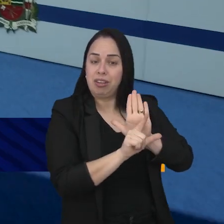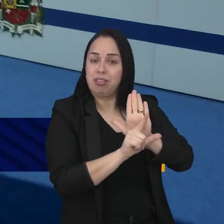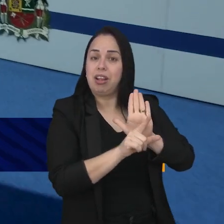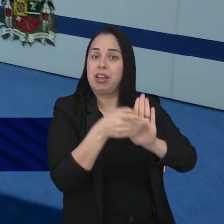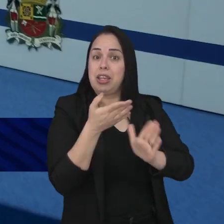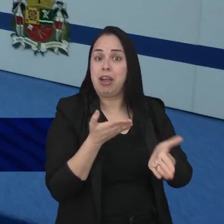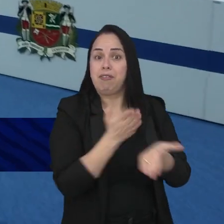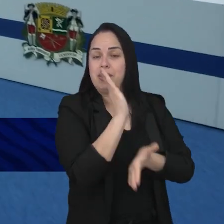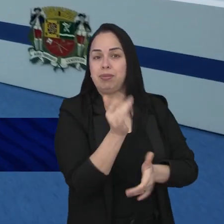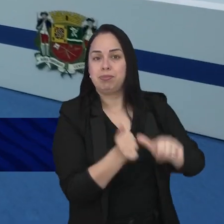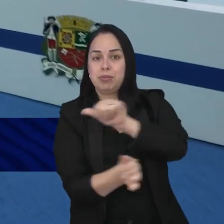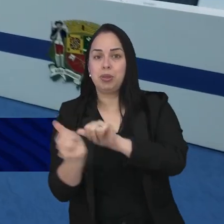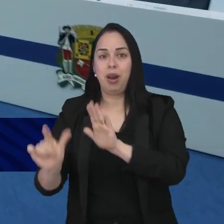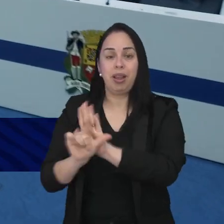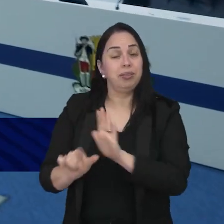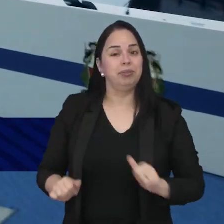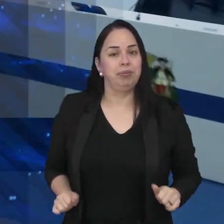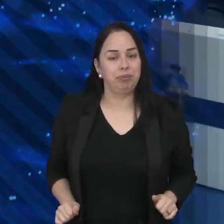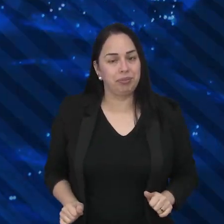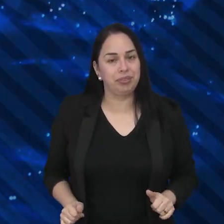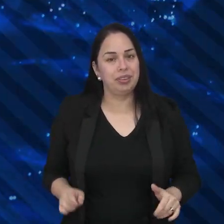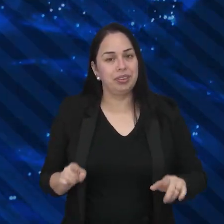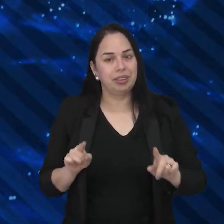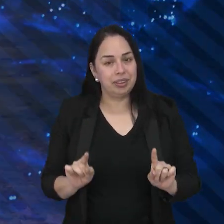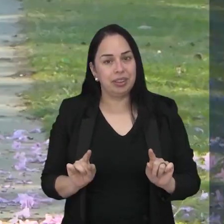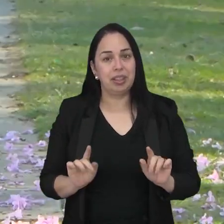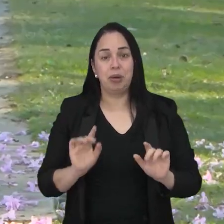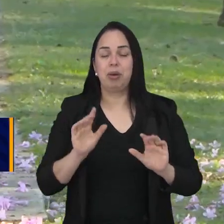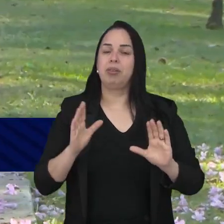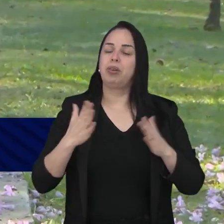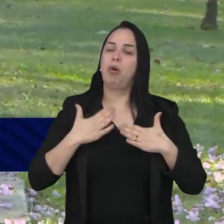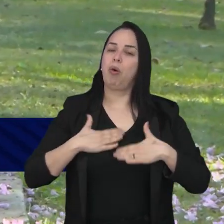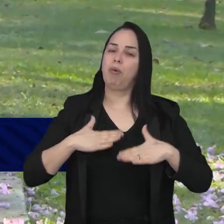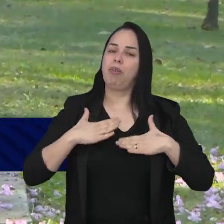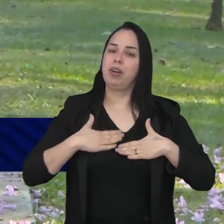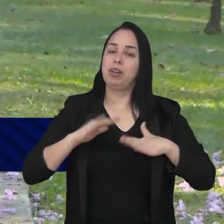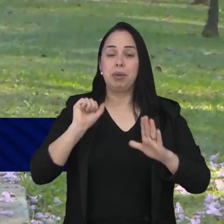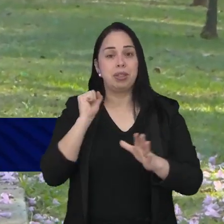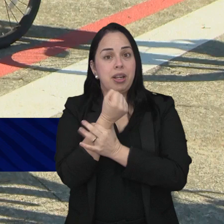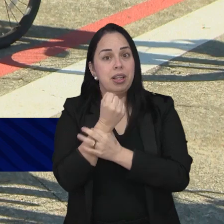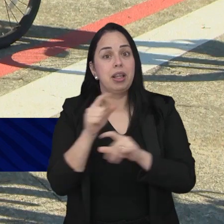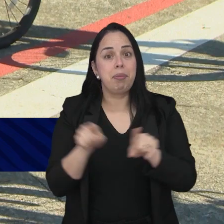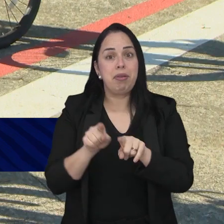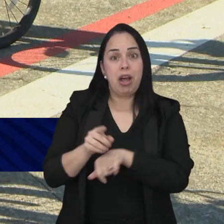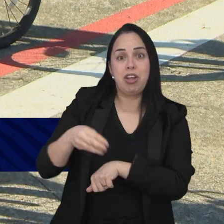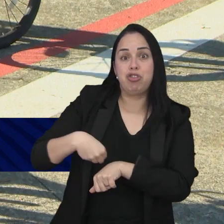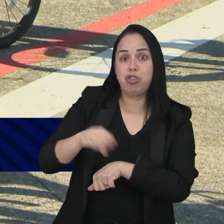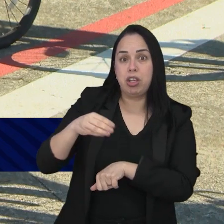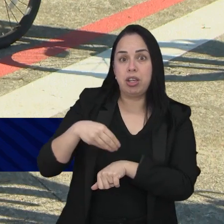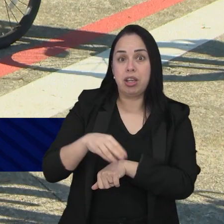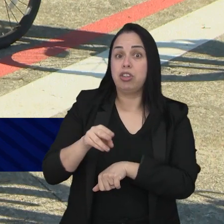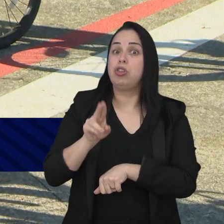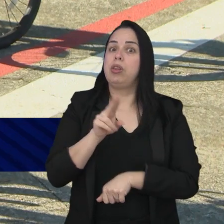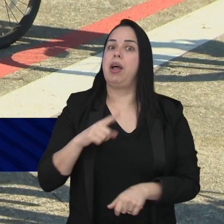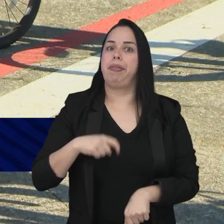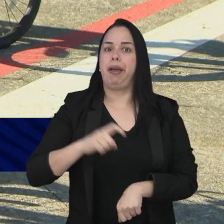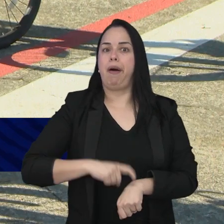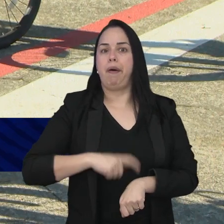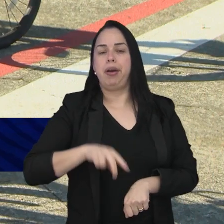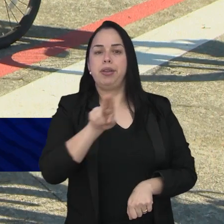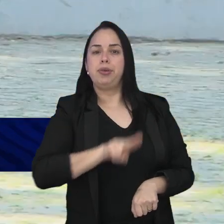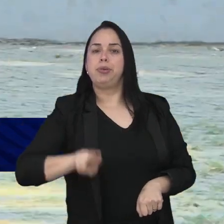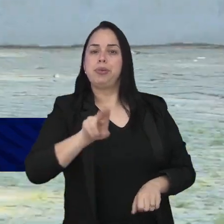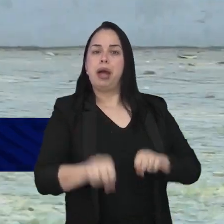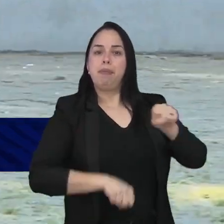projetos aprovados na primeira reunião do semestre. Comodidade com segurança, também vamos alertar sobre os cuidados na hora de usar